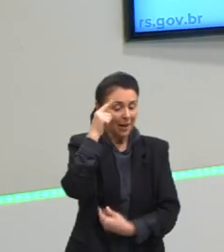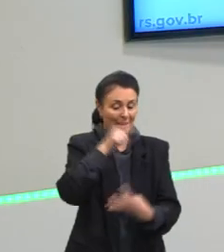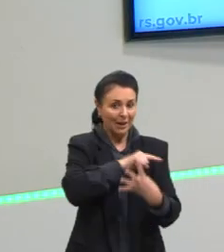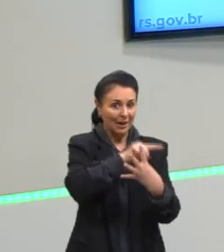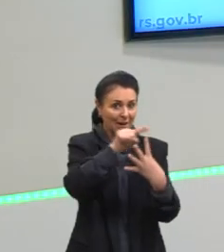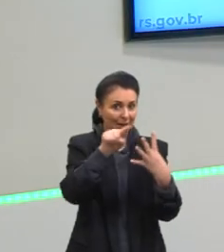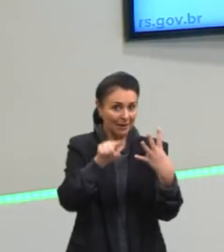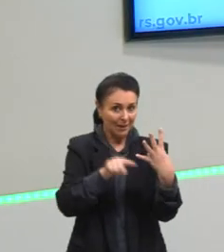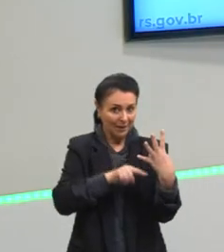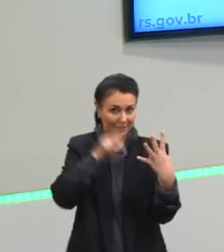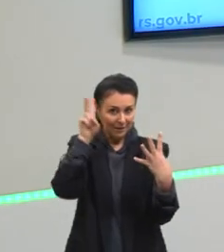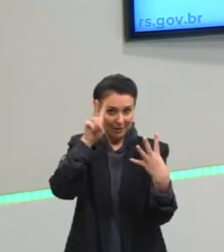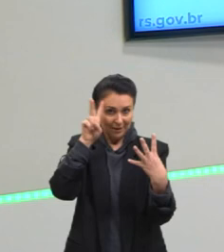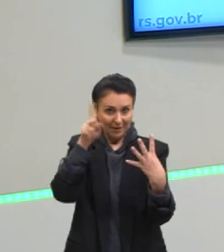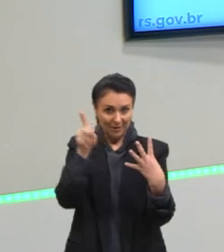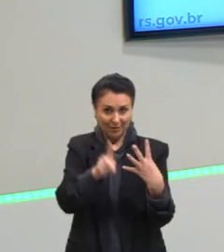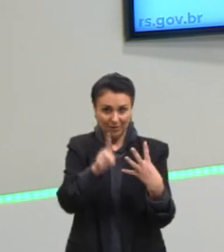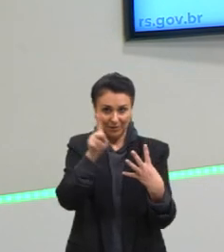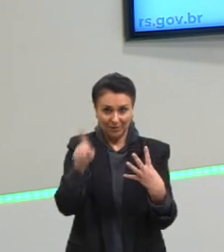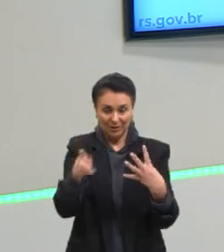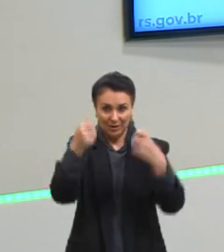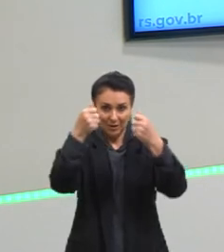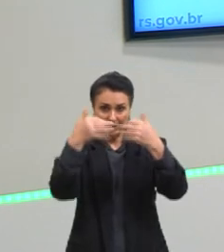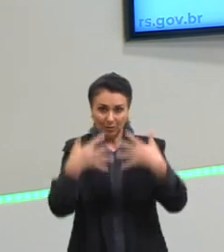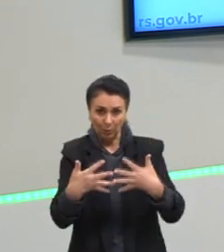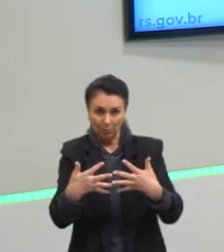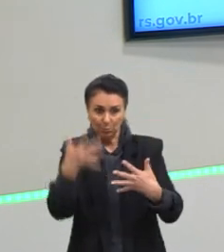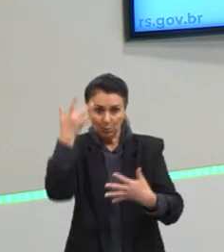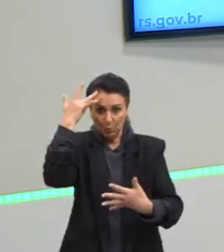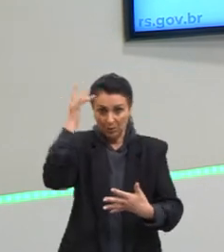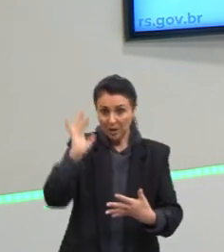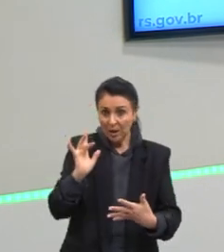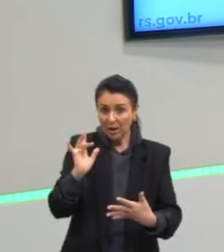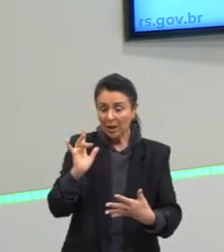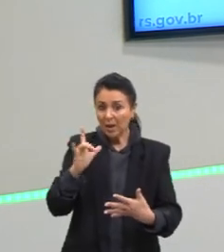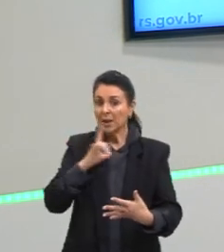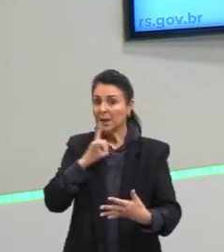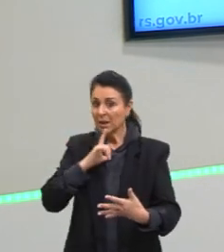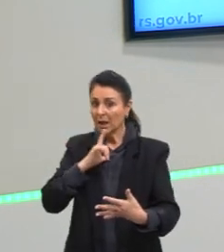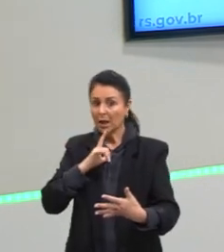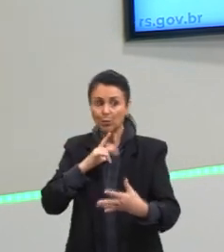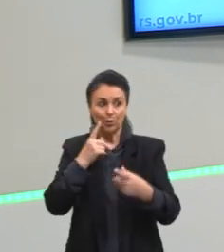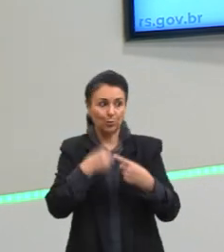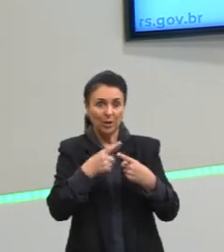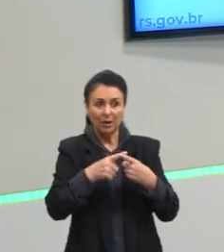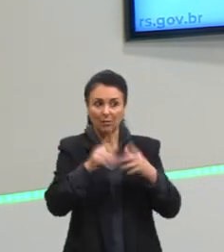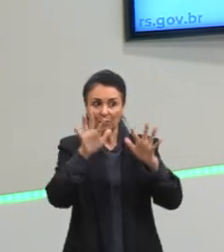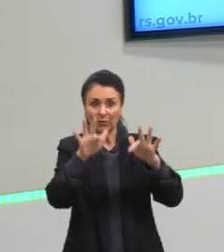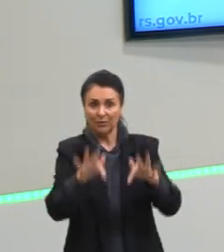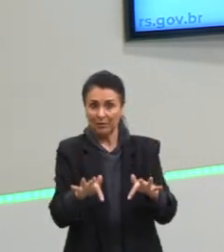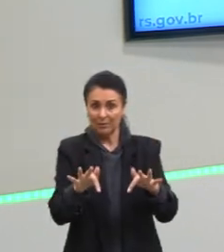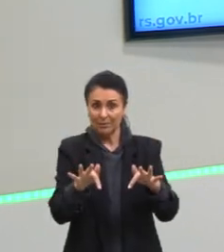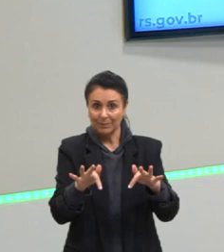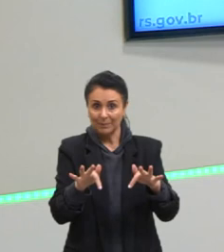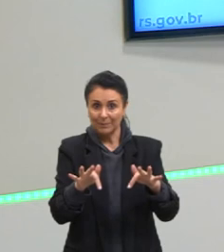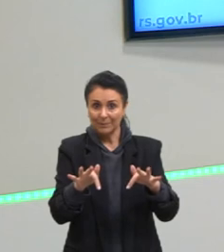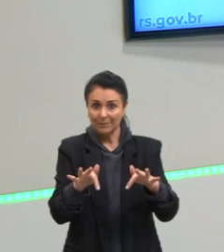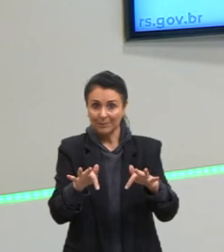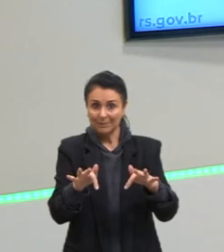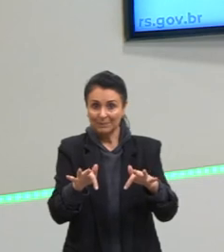causas né se realmente estamos chegando numa causa Afinal estamos encontrando essa causa final